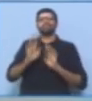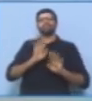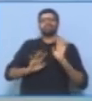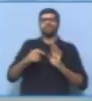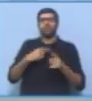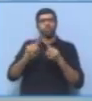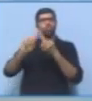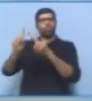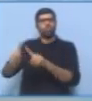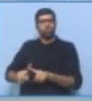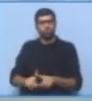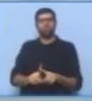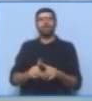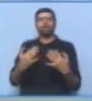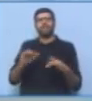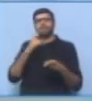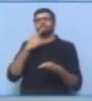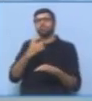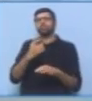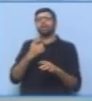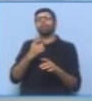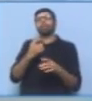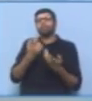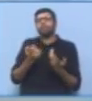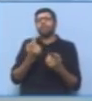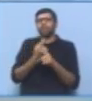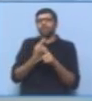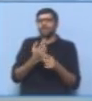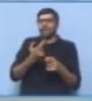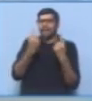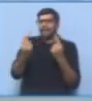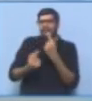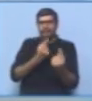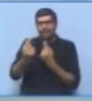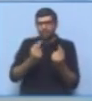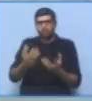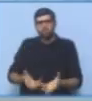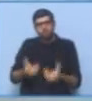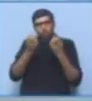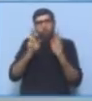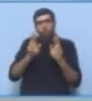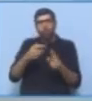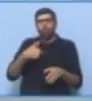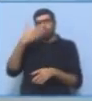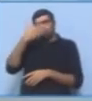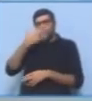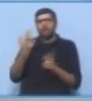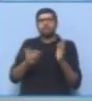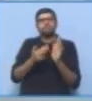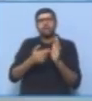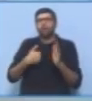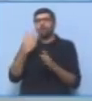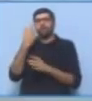e diversificada. Mas se a questão se voltasse para aquilo que cada um deseja, para o que espera para o dia, a semana ou para a sua